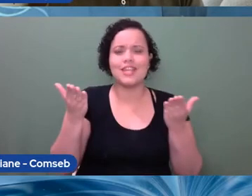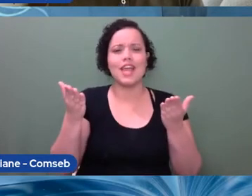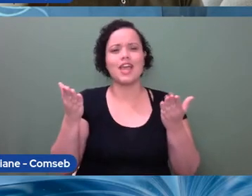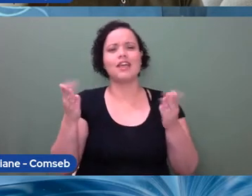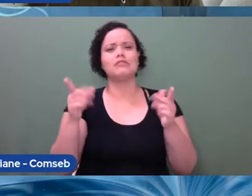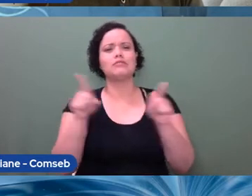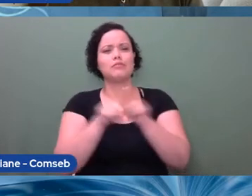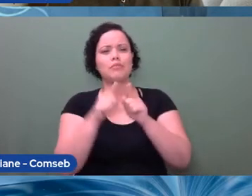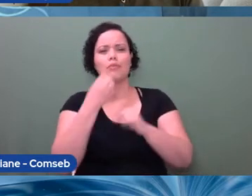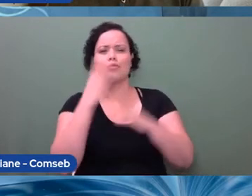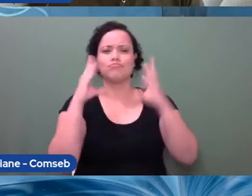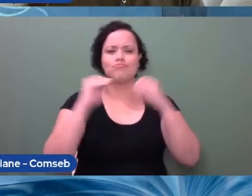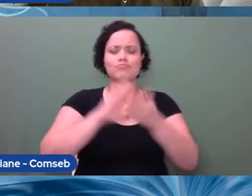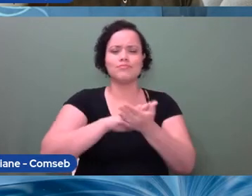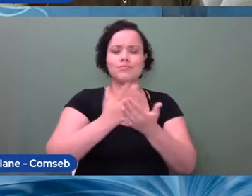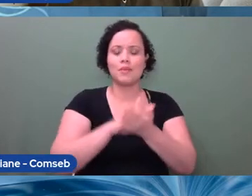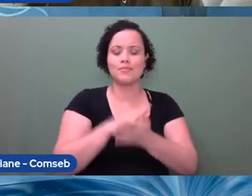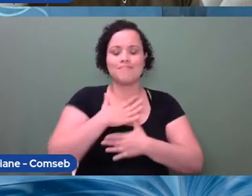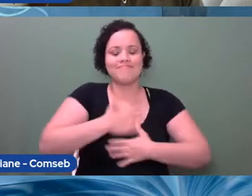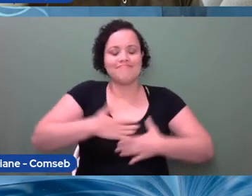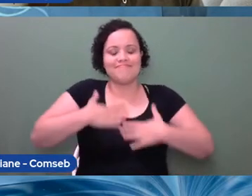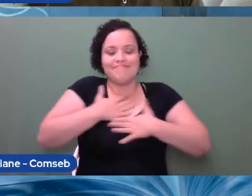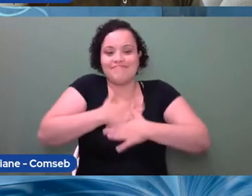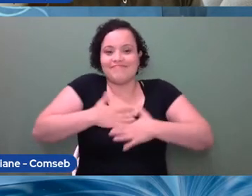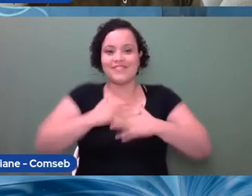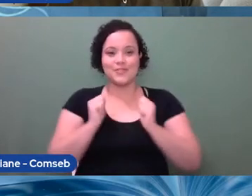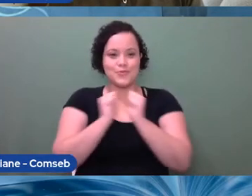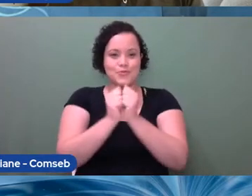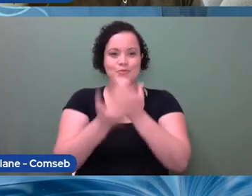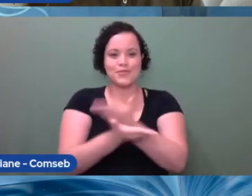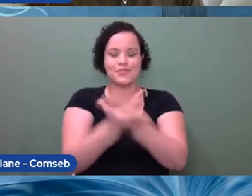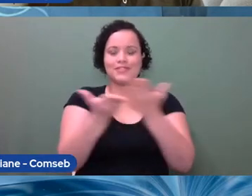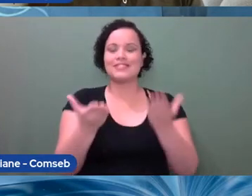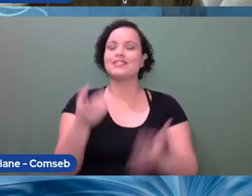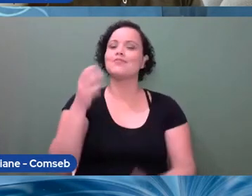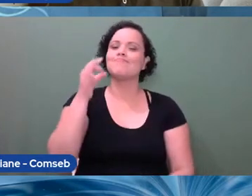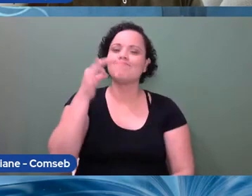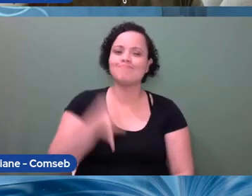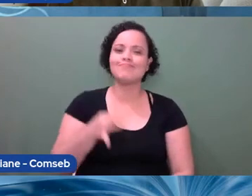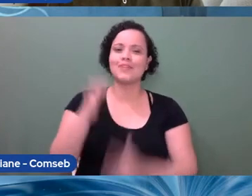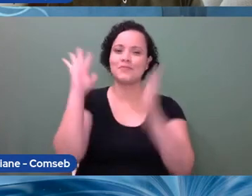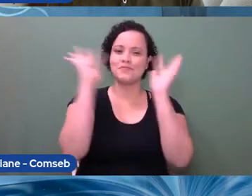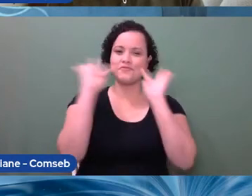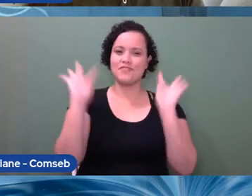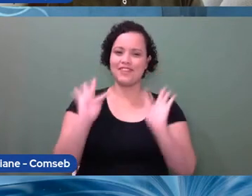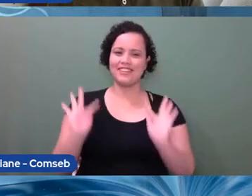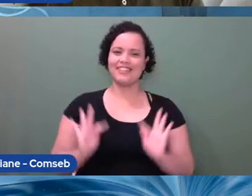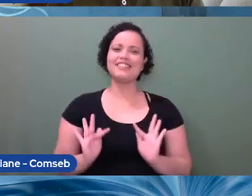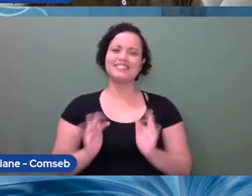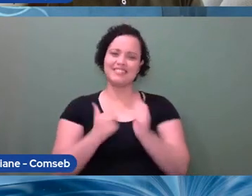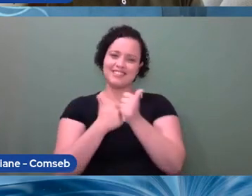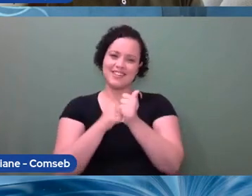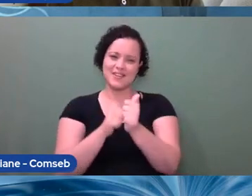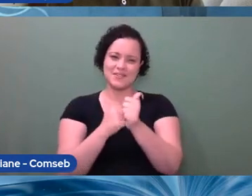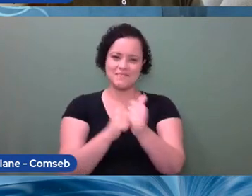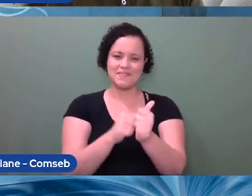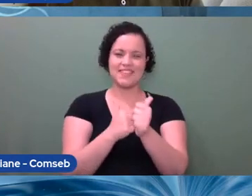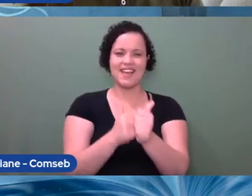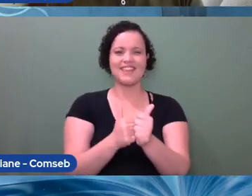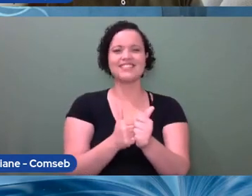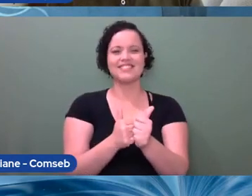todos vocês e certamente fico feliz de estar sendo acompanhado por